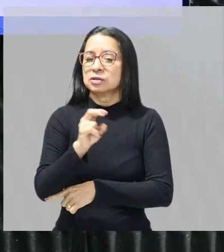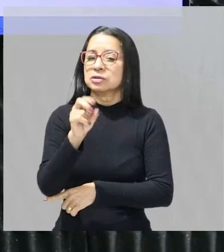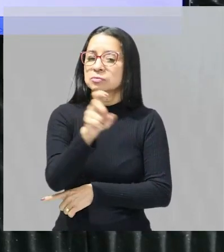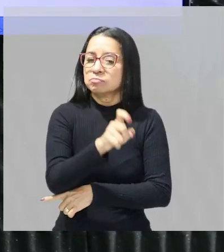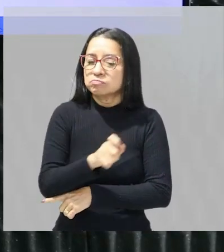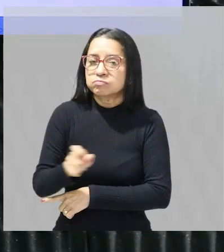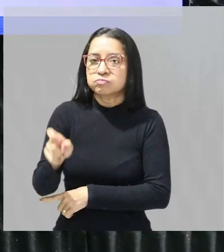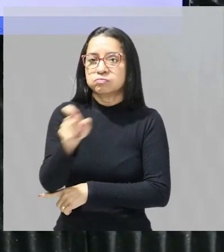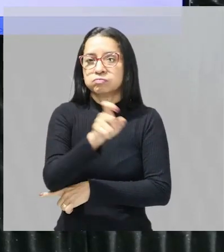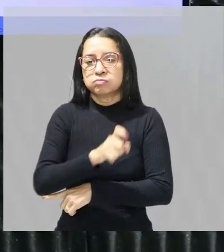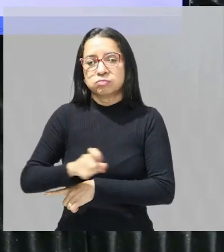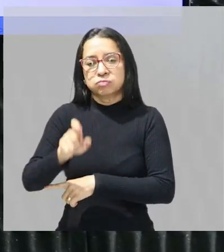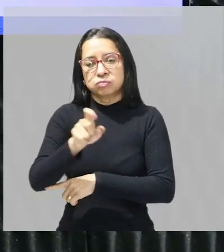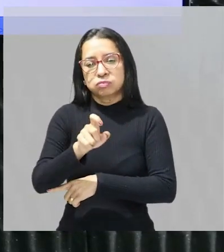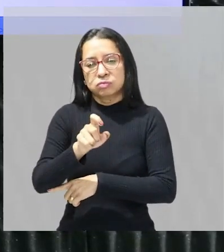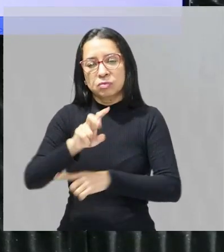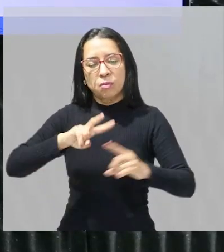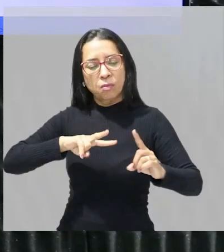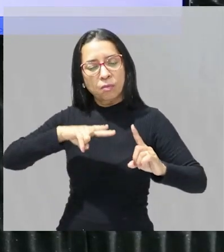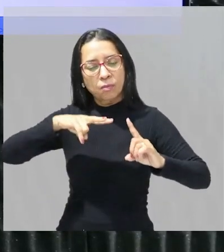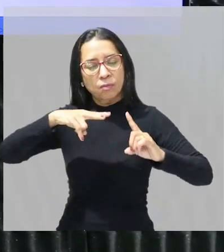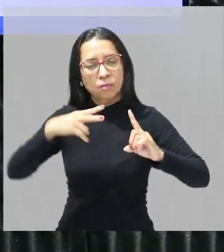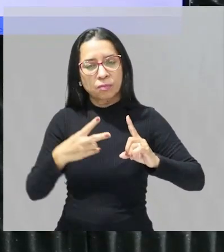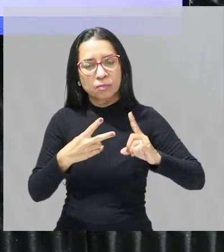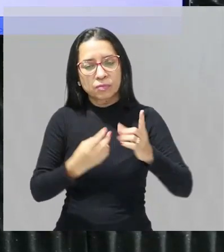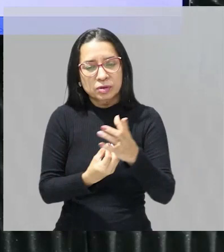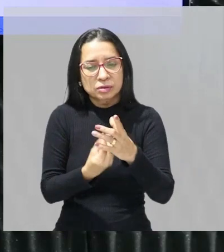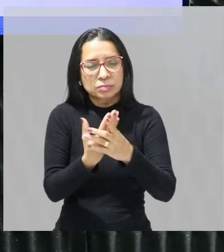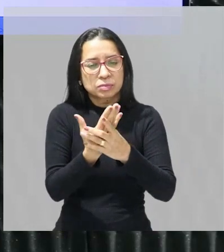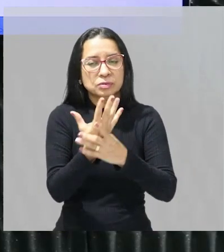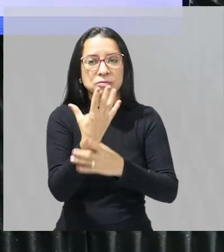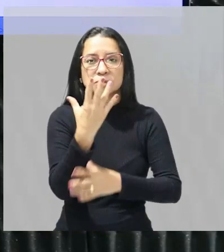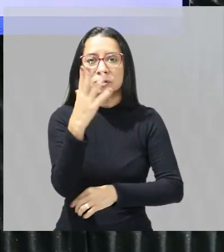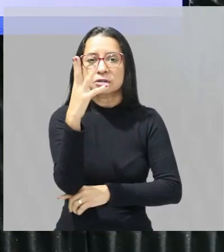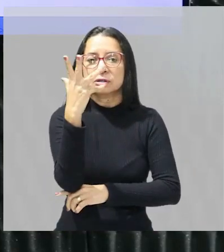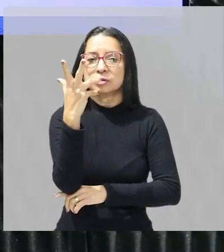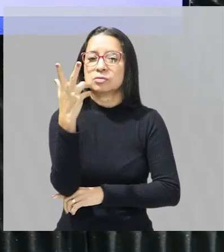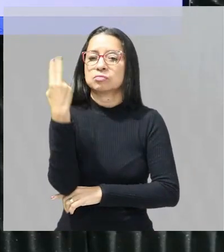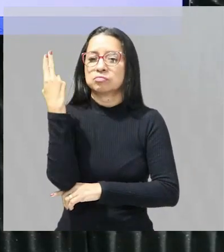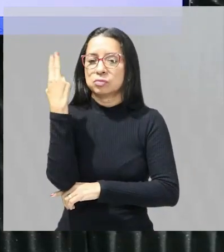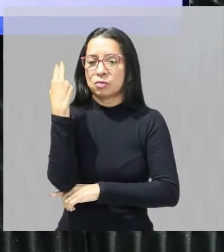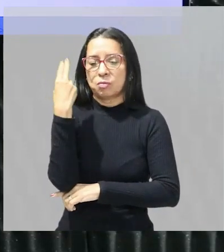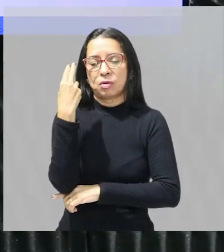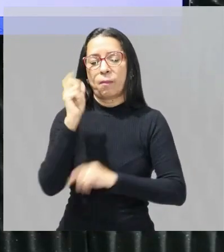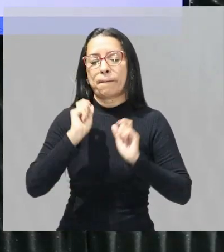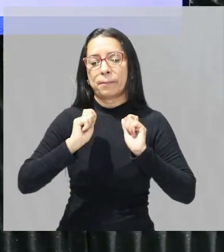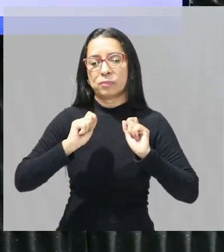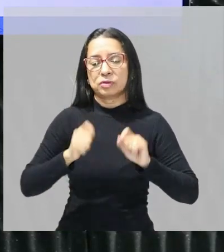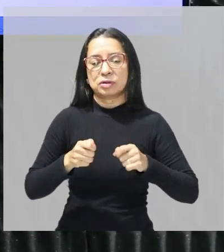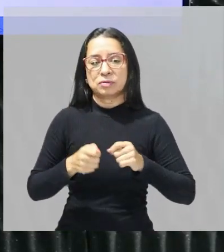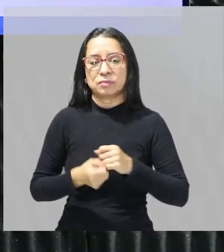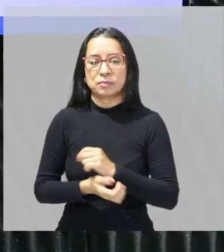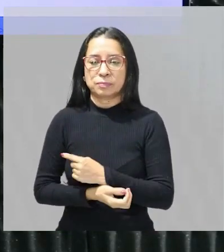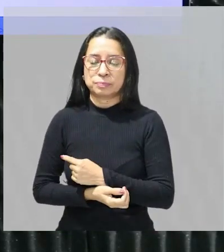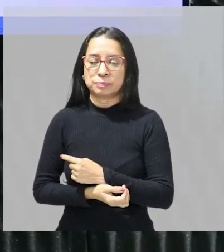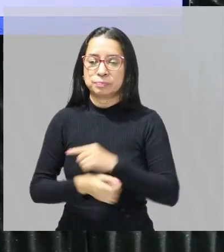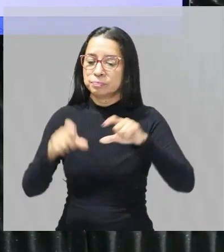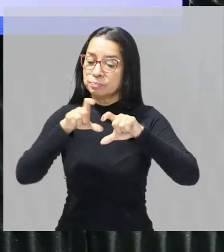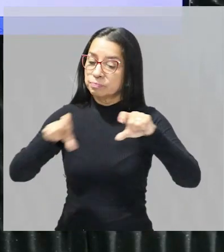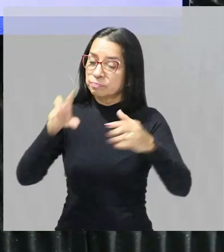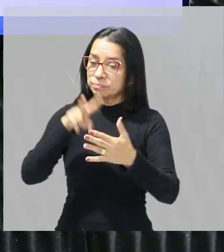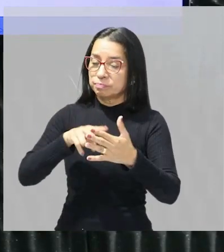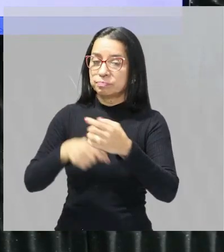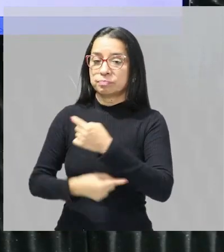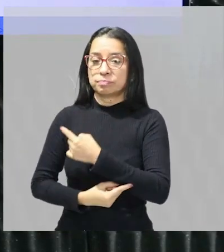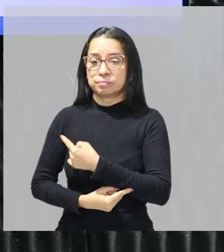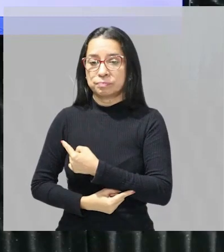privilegiar ali aquelas plantas que vão crescer de maneira mais natural possível. Então, busca saudável, né? O setor cresce a cada ano,